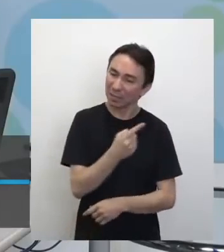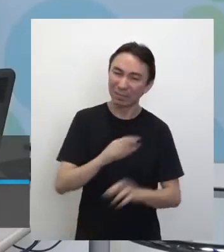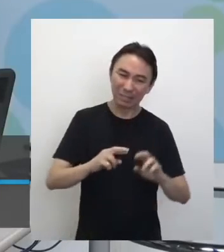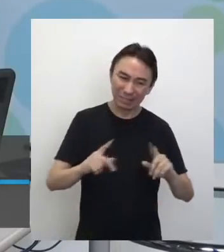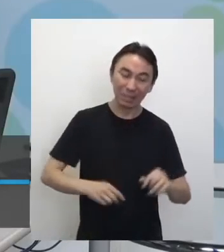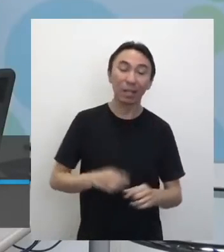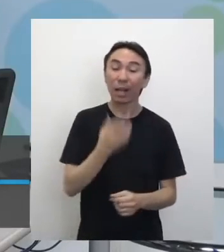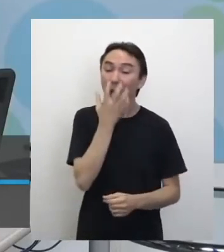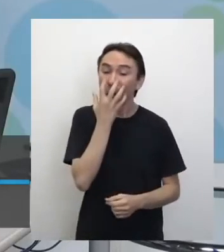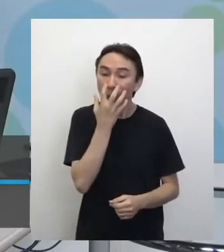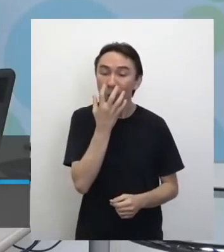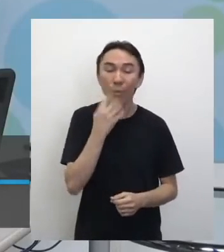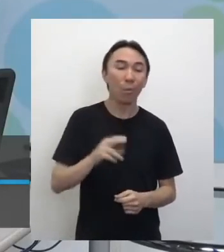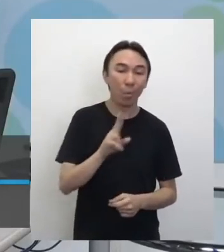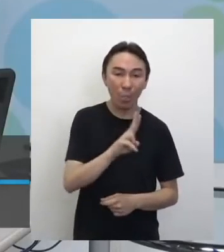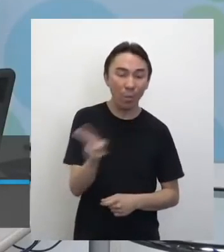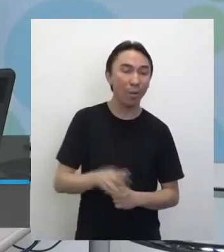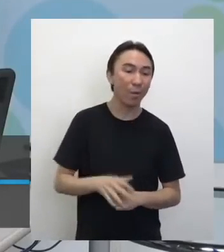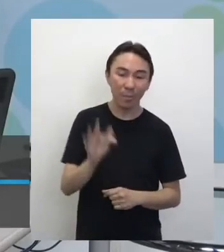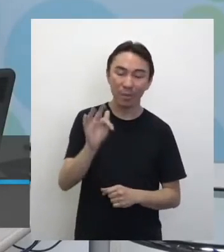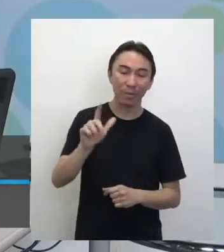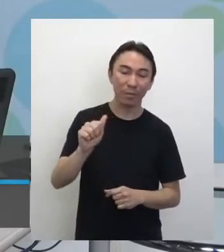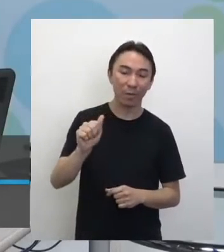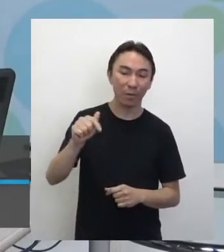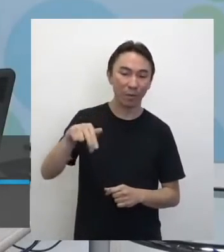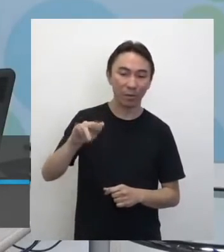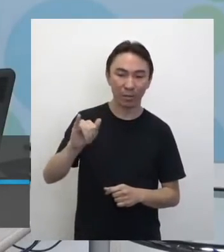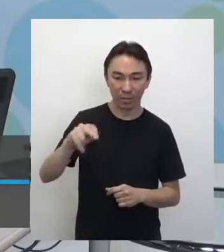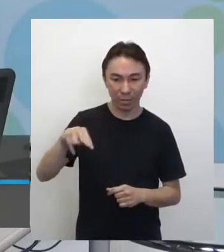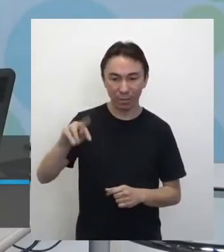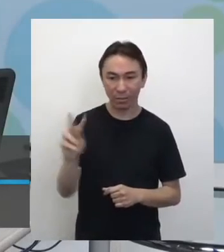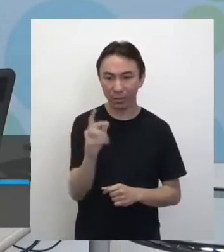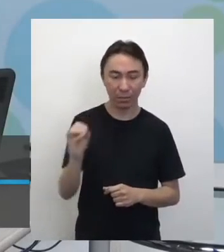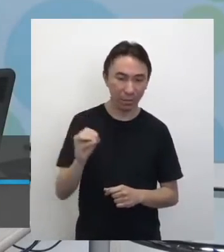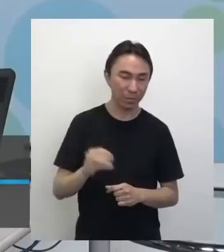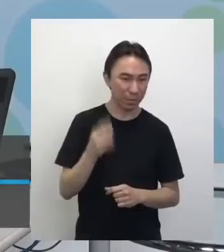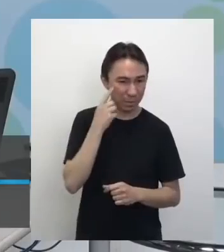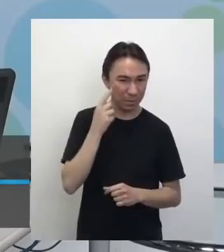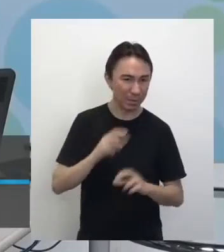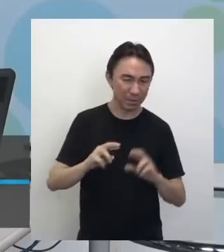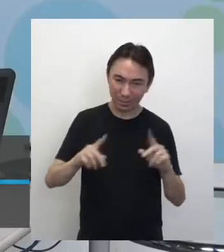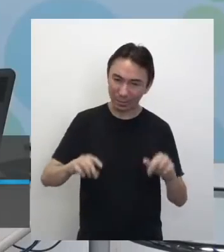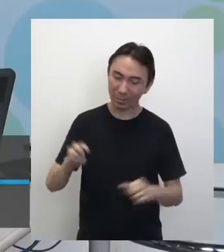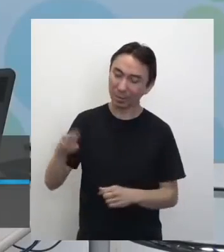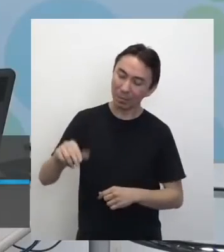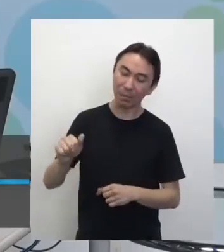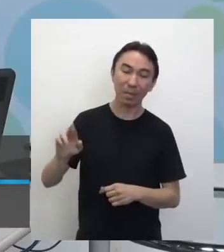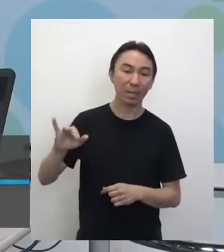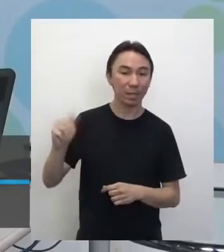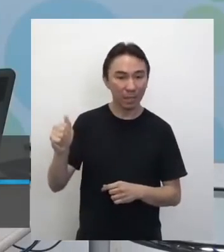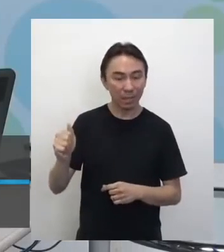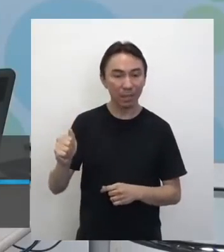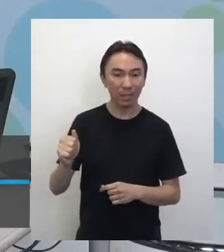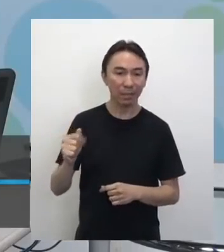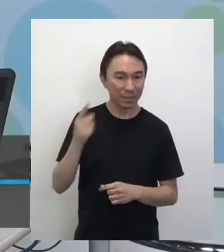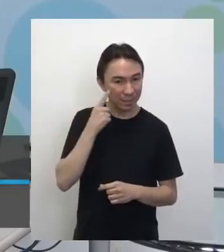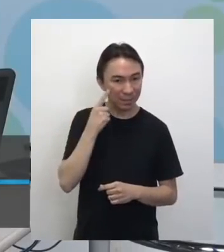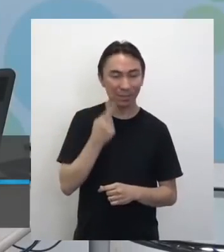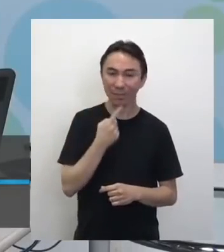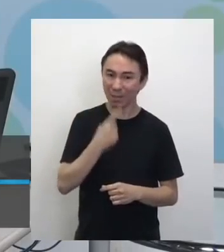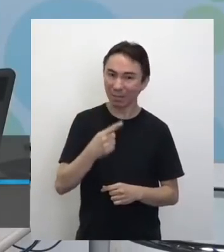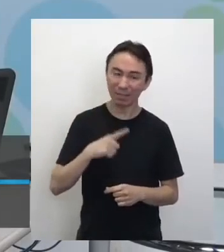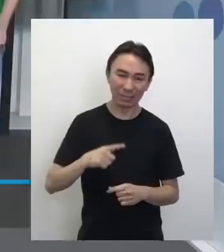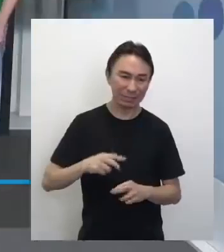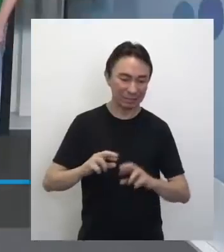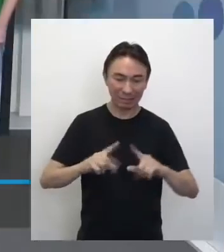que falou mas para mas manda os nomes Amanda marcadores names Luciano A Maria Eduarda lá do Sartori é só tá mandando